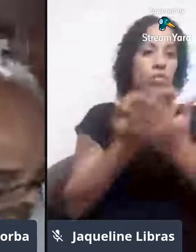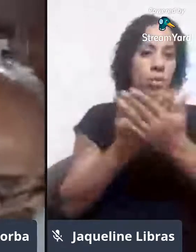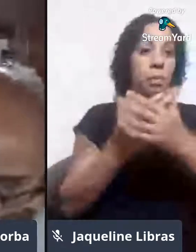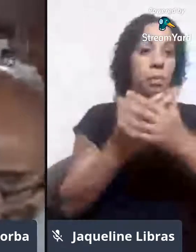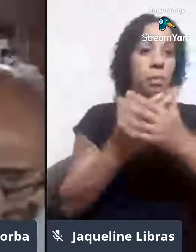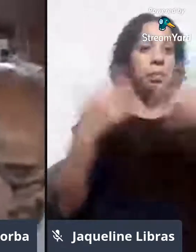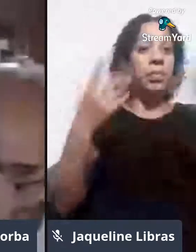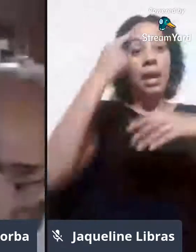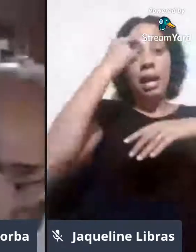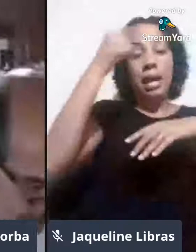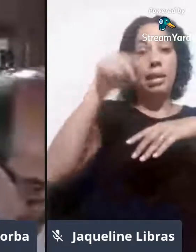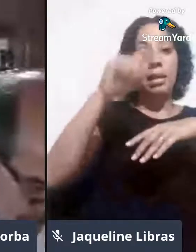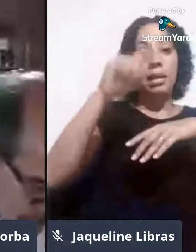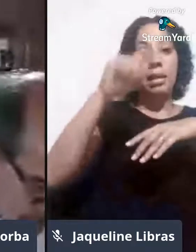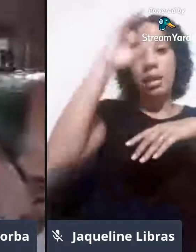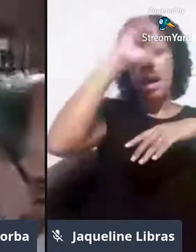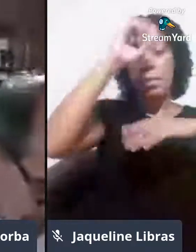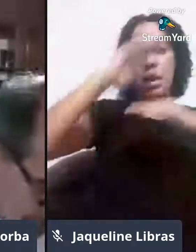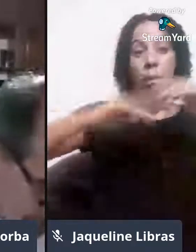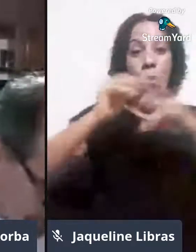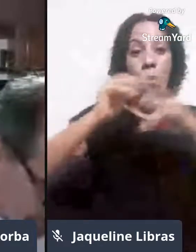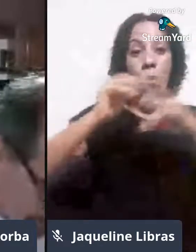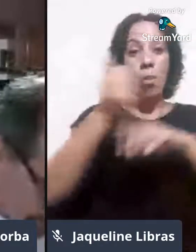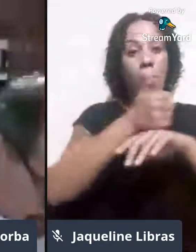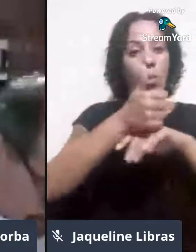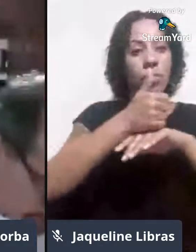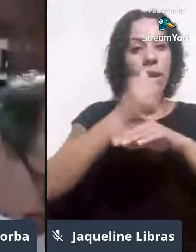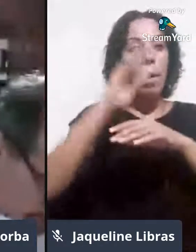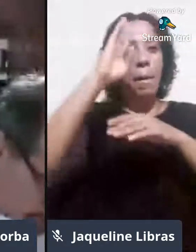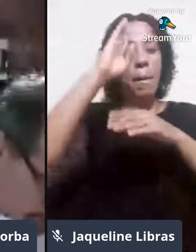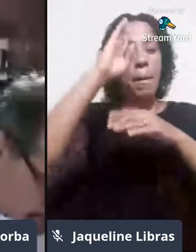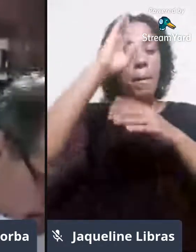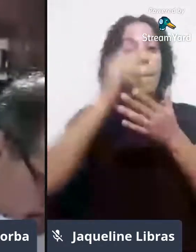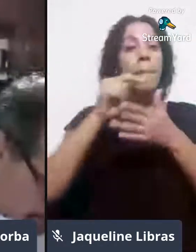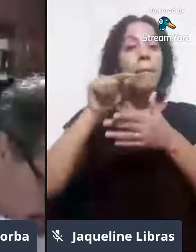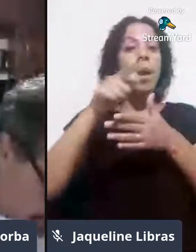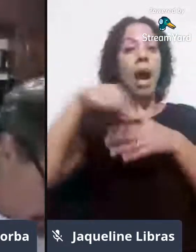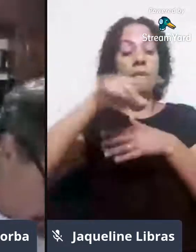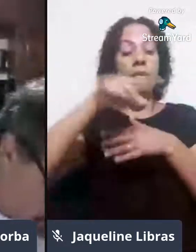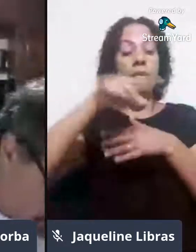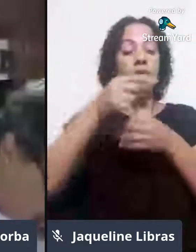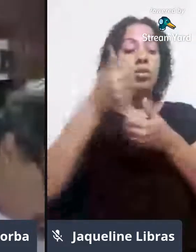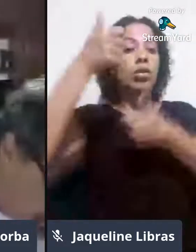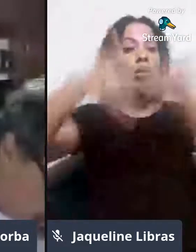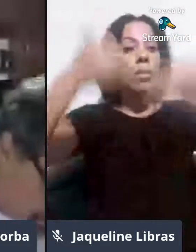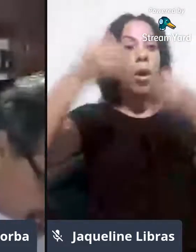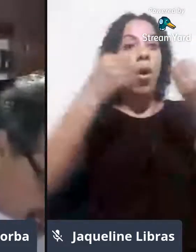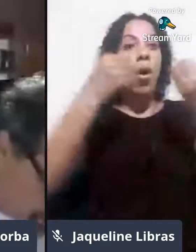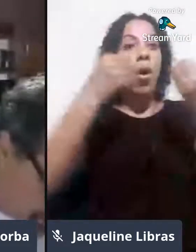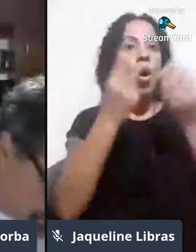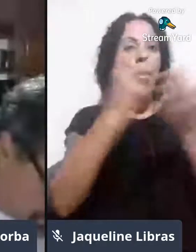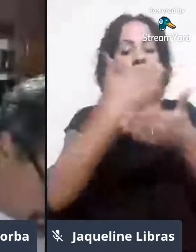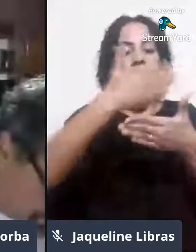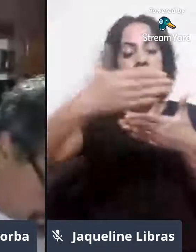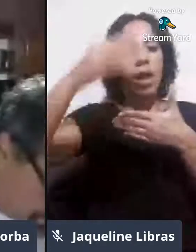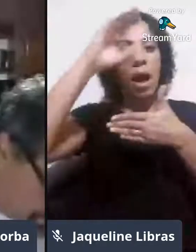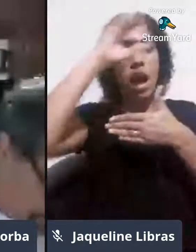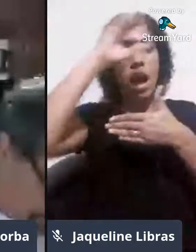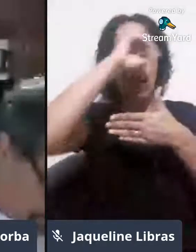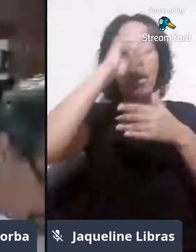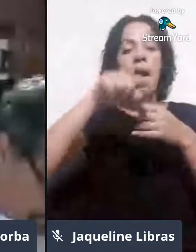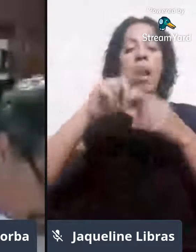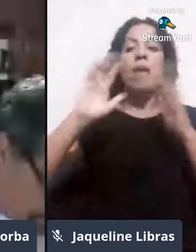da aprendizagem profissional, a partir dos pressupostos que nós trazemos, né, da aprendizagem como um fenômeno social, um